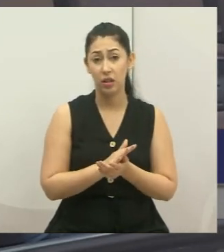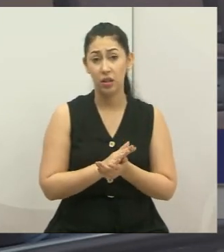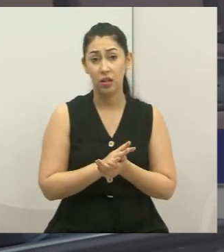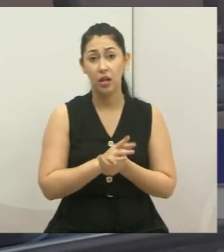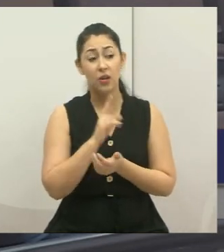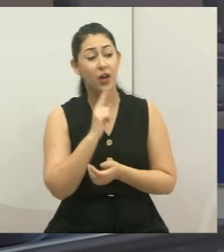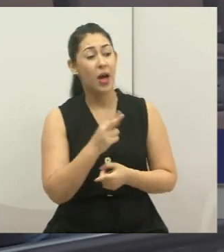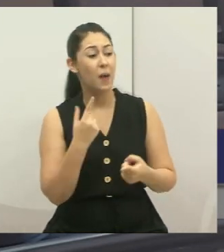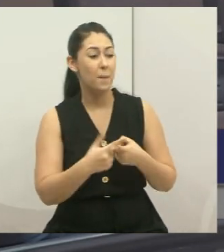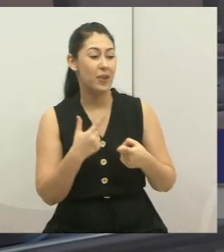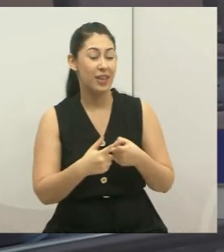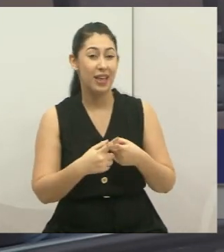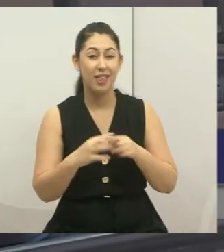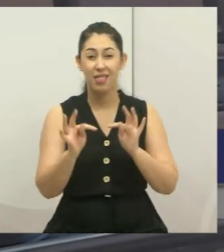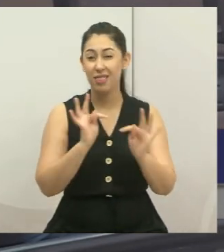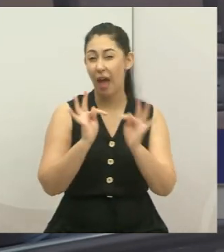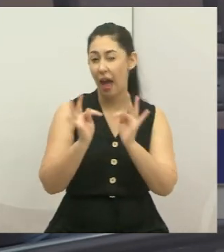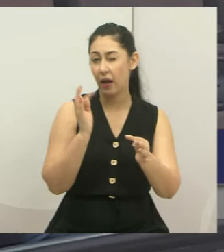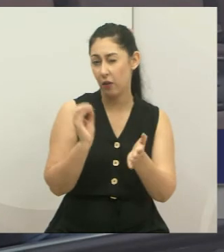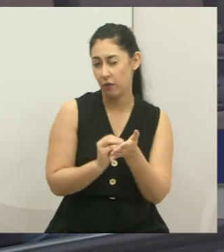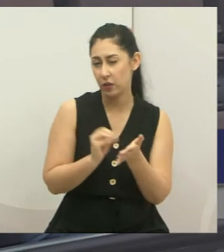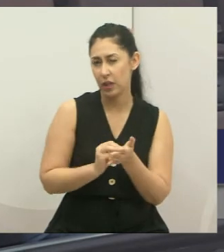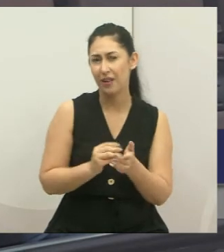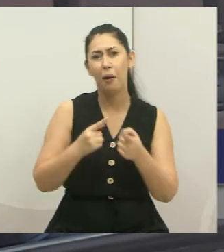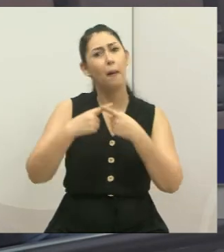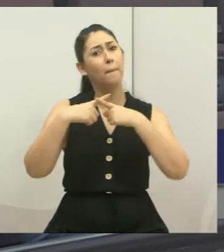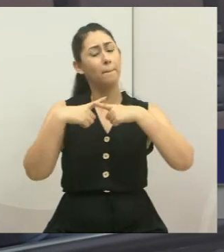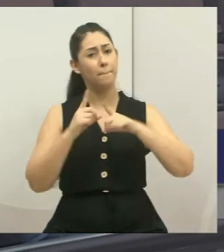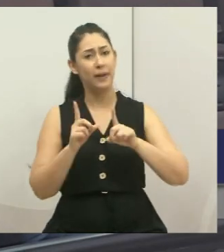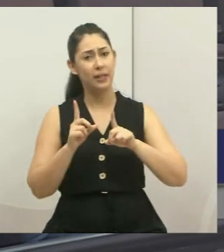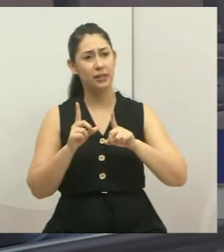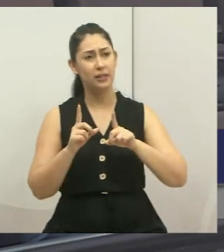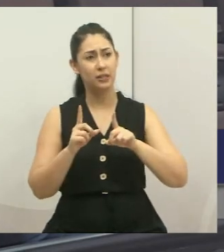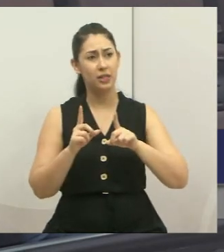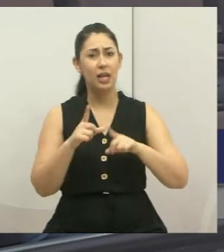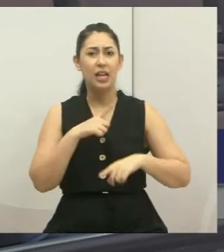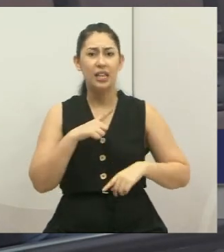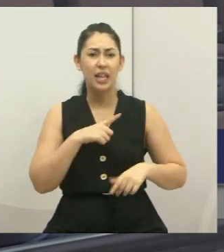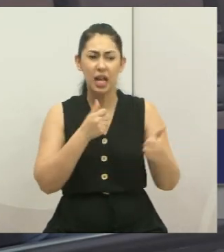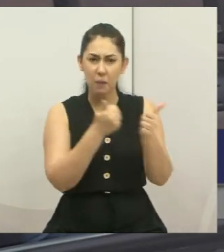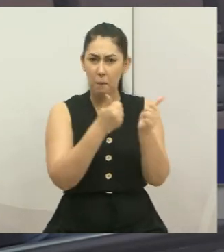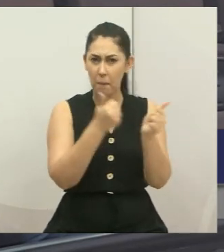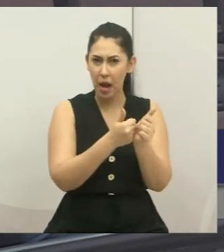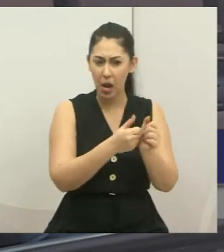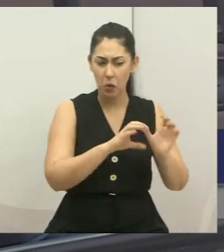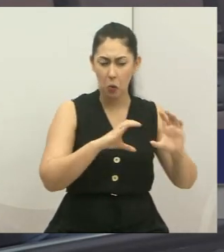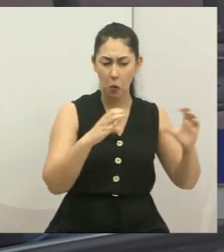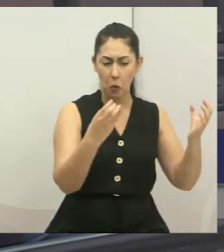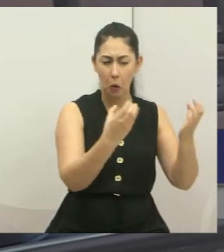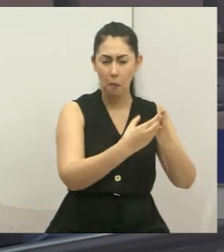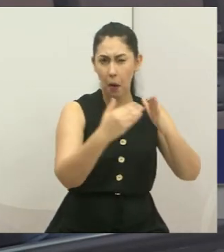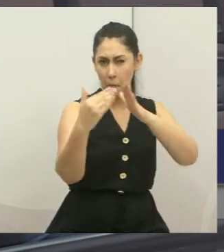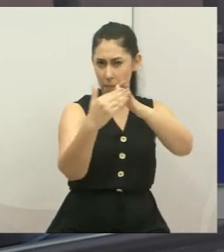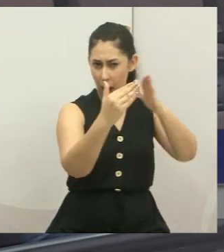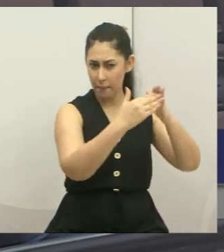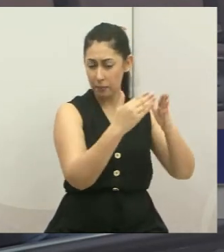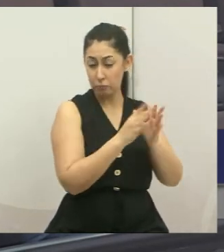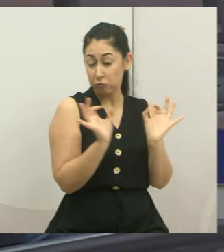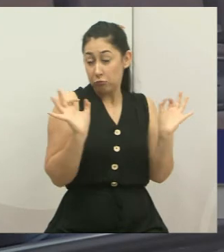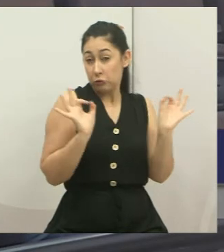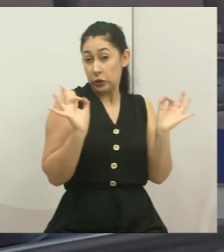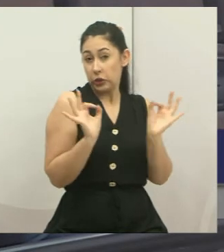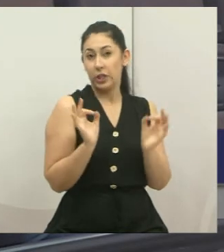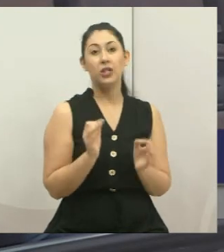de capacidade técnica. Acontece que instalaram um condomínio de luxo lá na região, e a tal da capacidade técnica